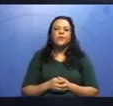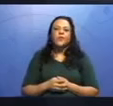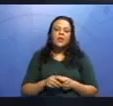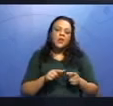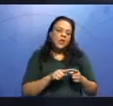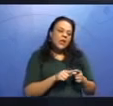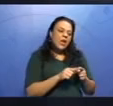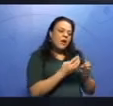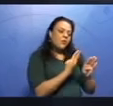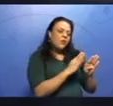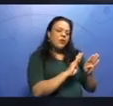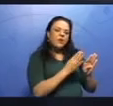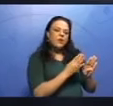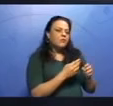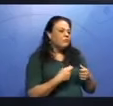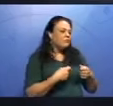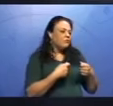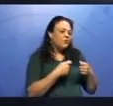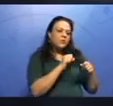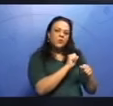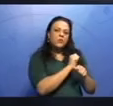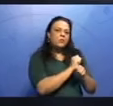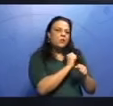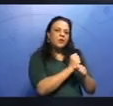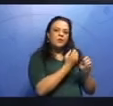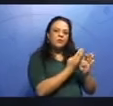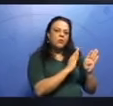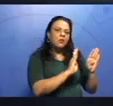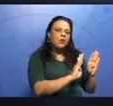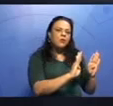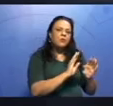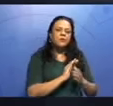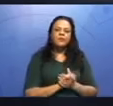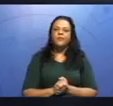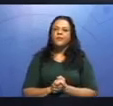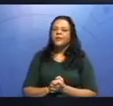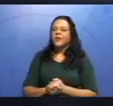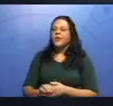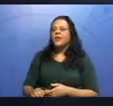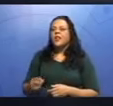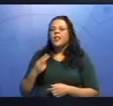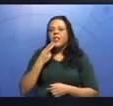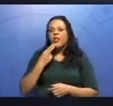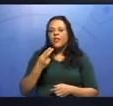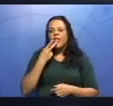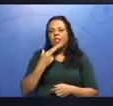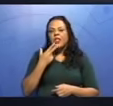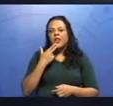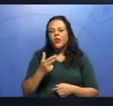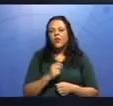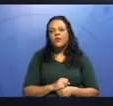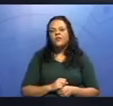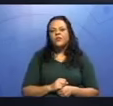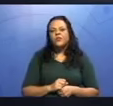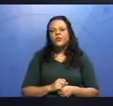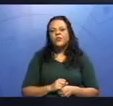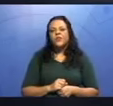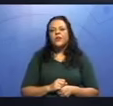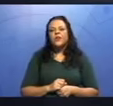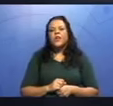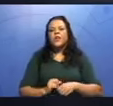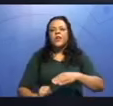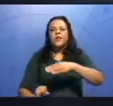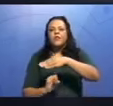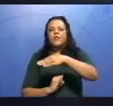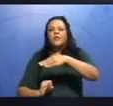abra. Na linguagem coloquial, nossa, do cotidiano, do dia a dia, usa-se a palavra então no lugar de